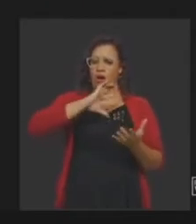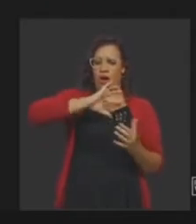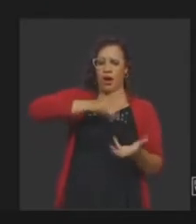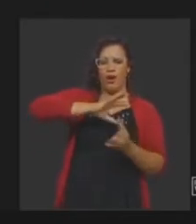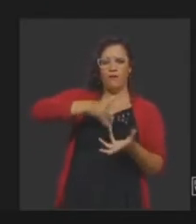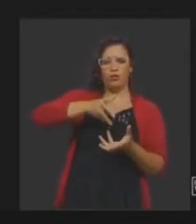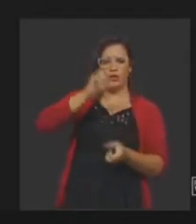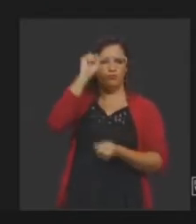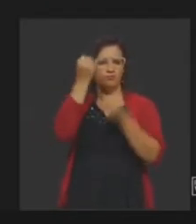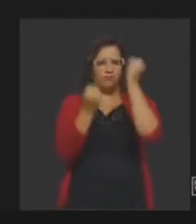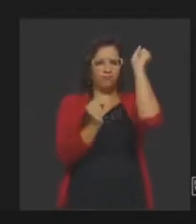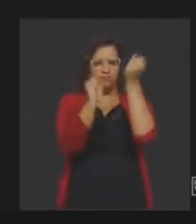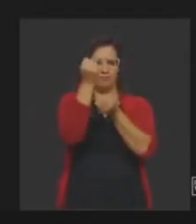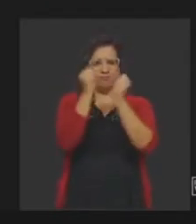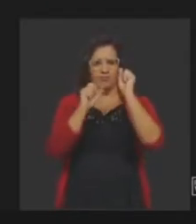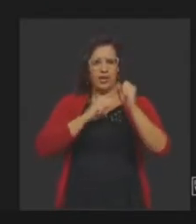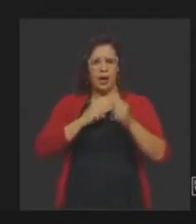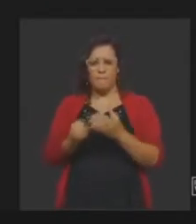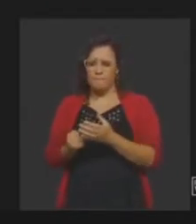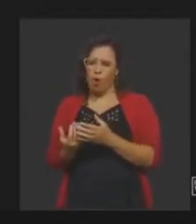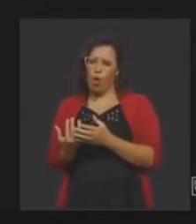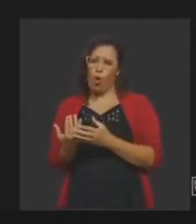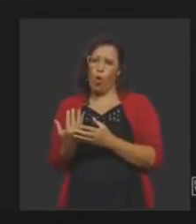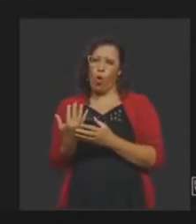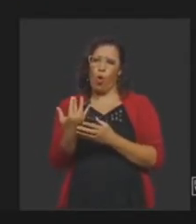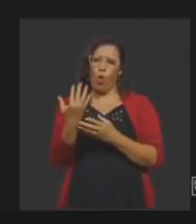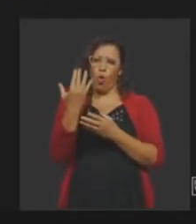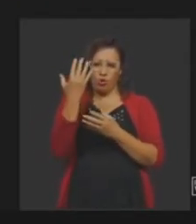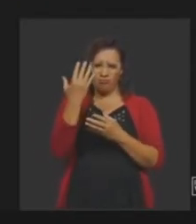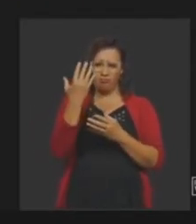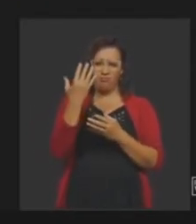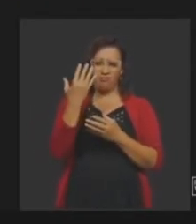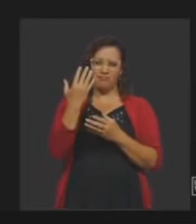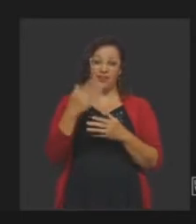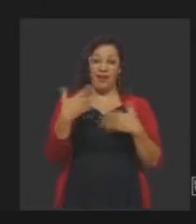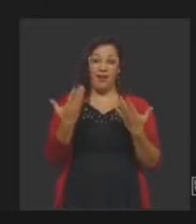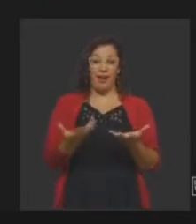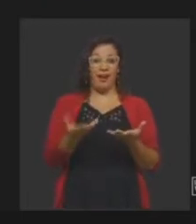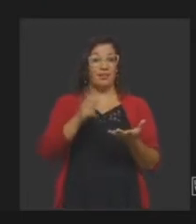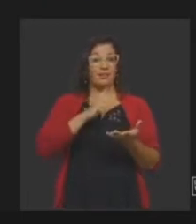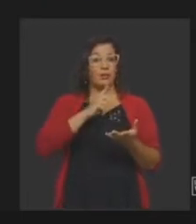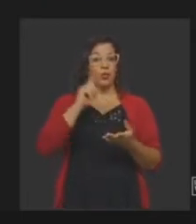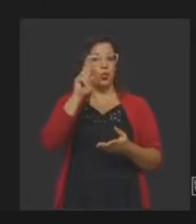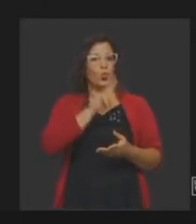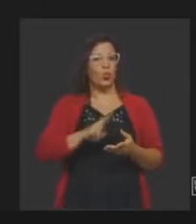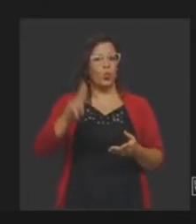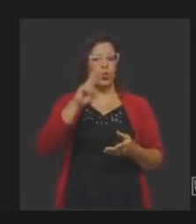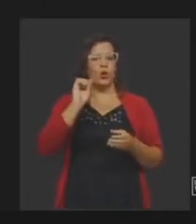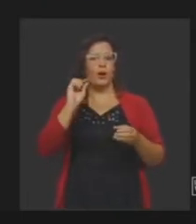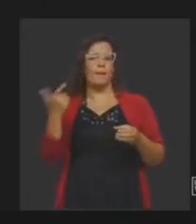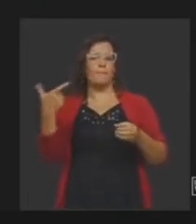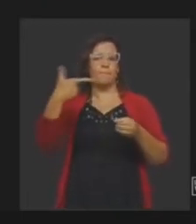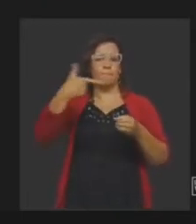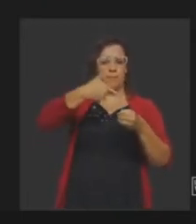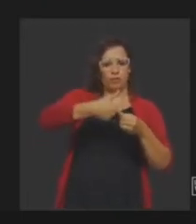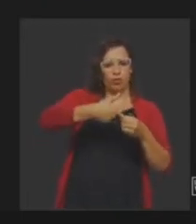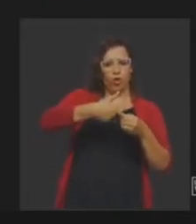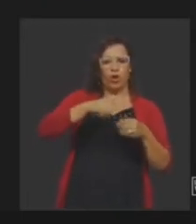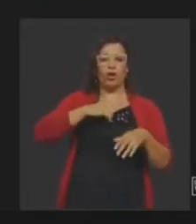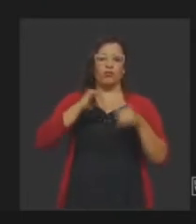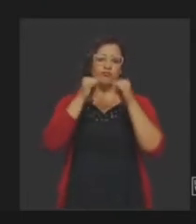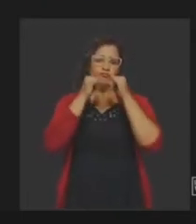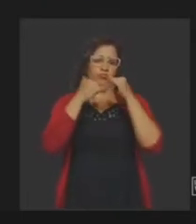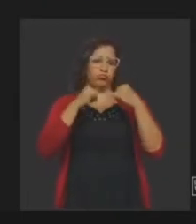máquinas a vapor marcaram o início da Revolução Industrial. E em seguida pelo uso de petróleo e eletricidade, que